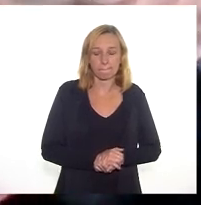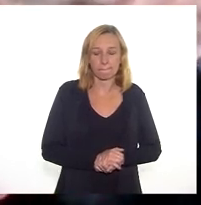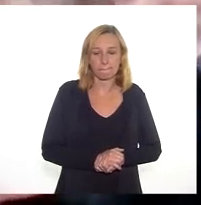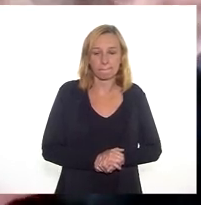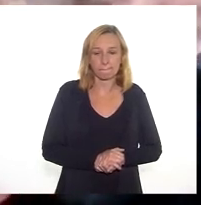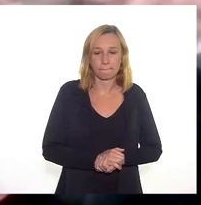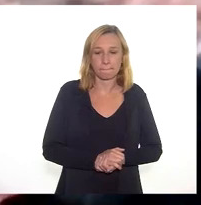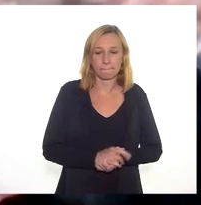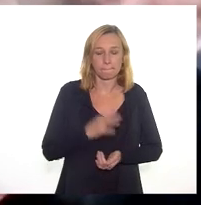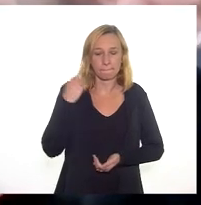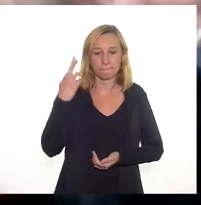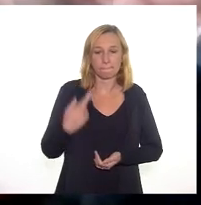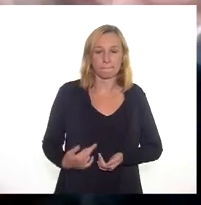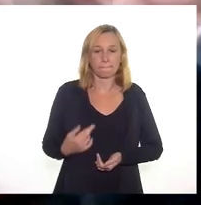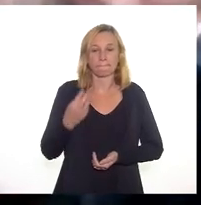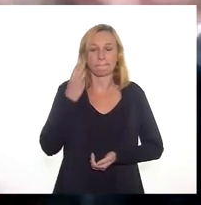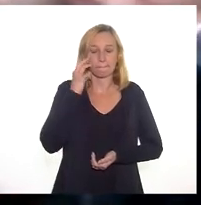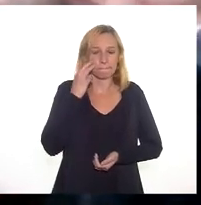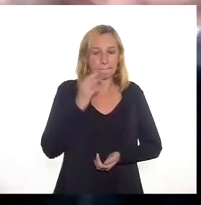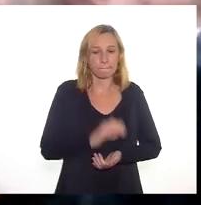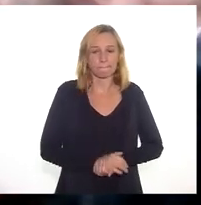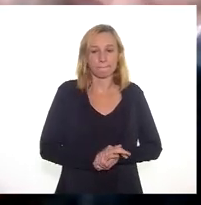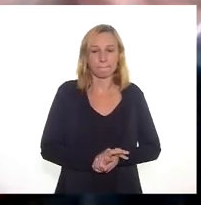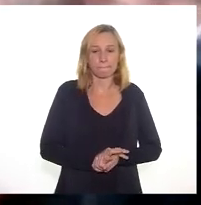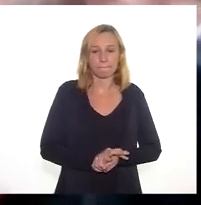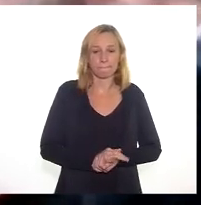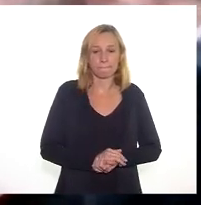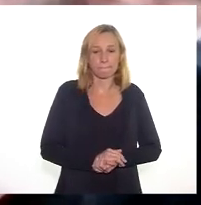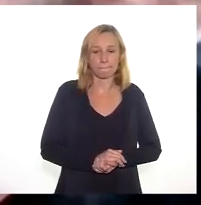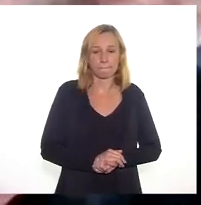Renato, Valdec, quem mais?